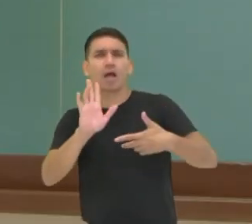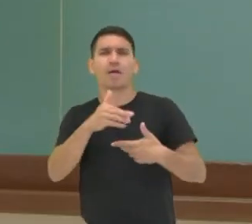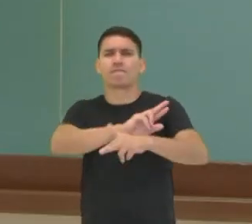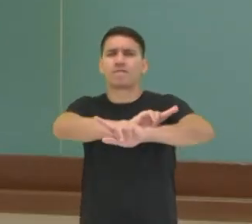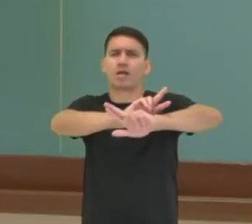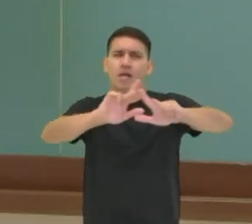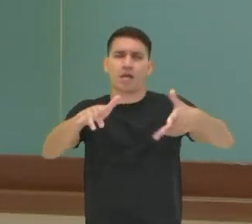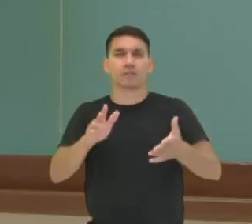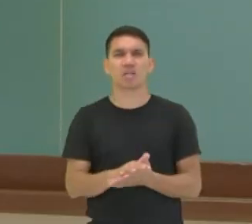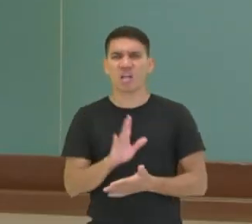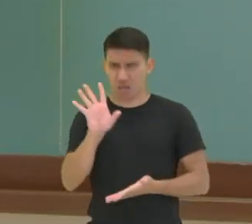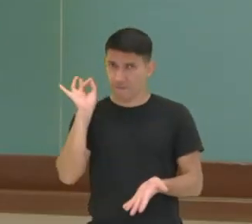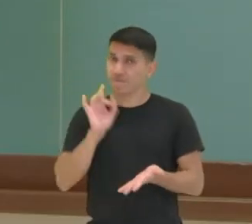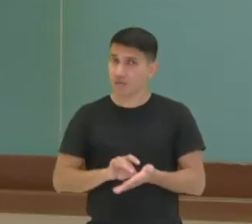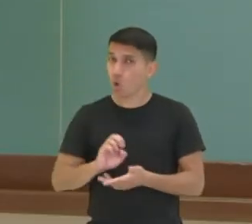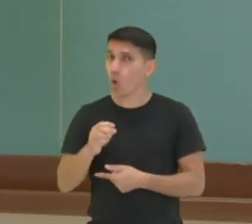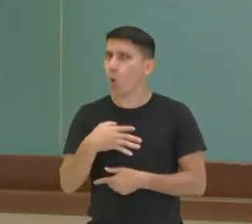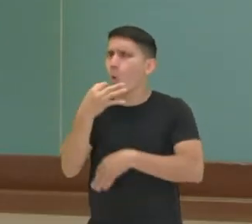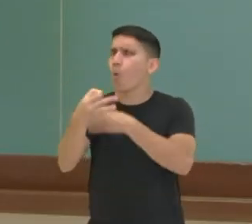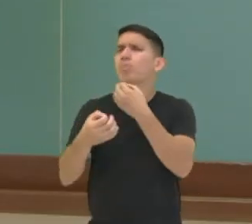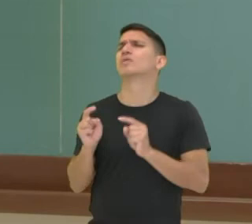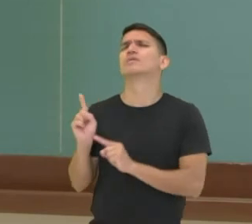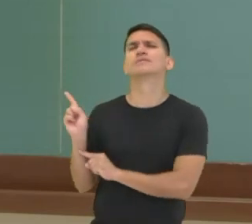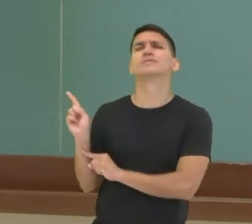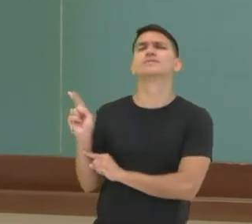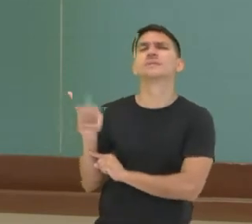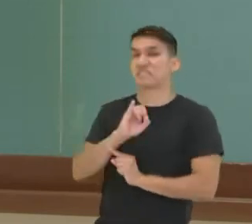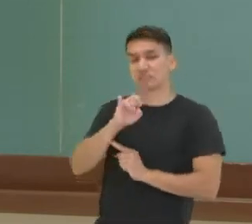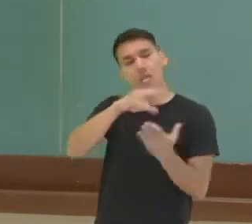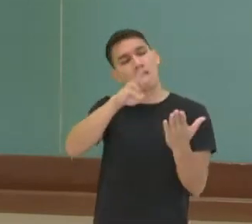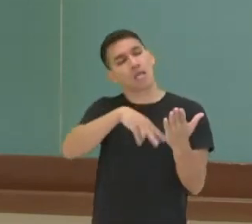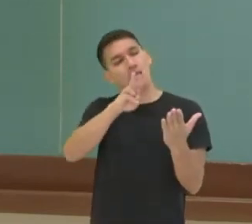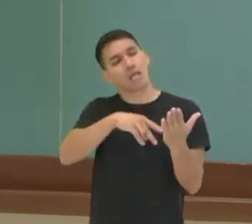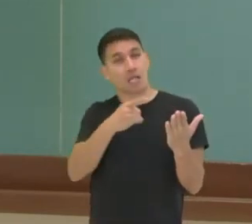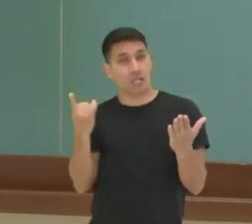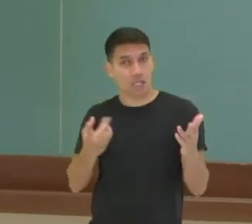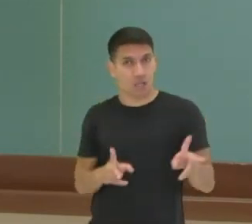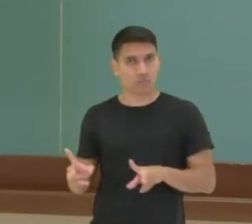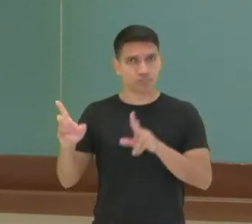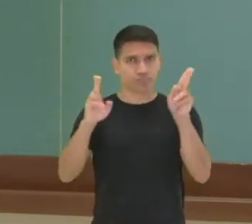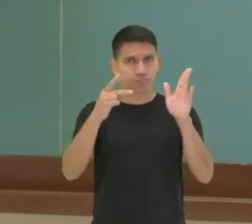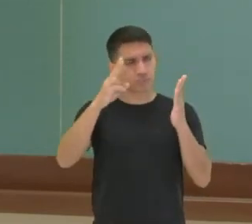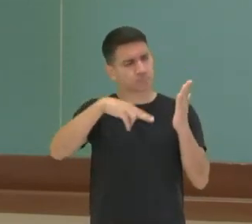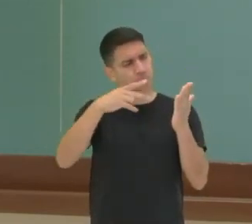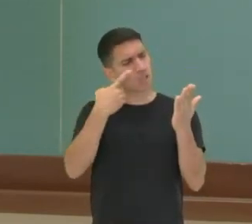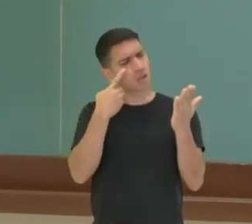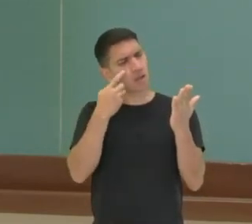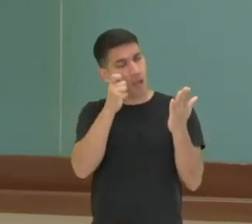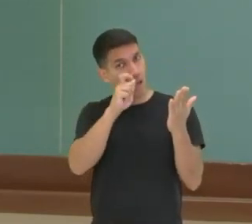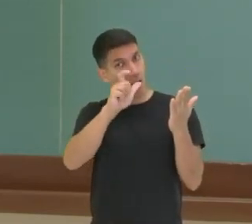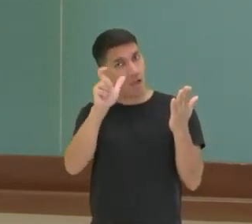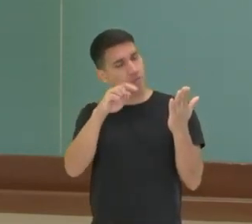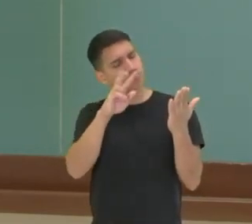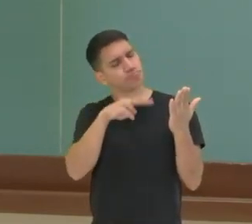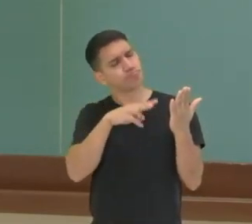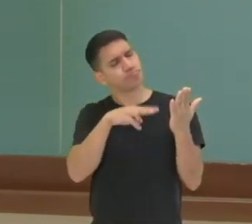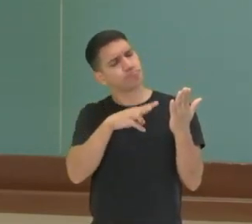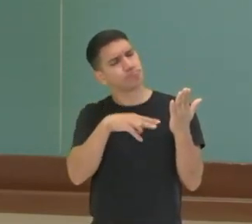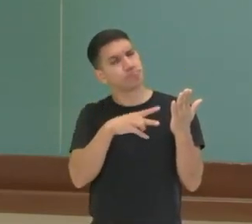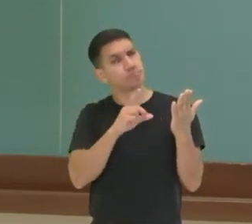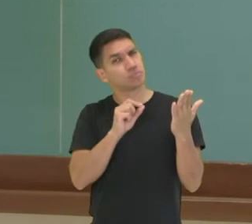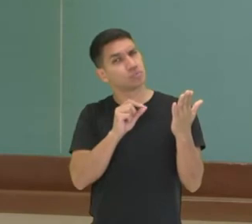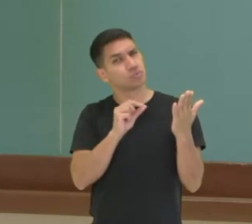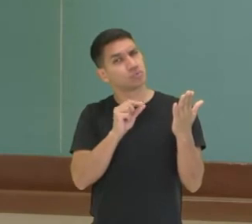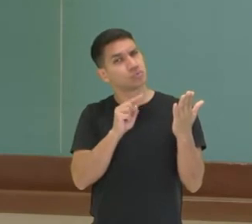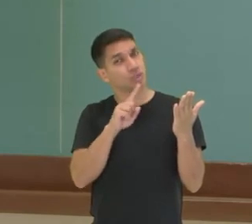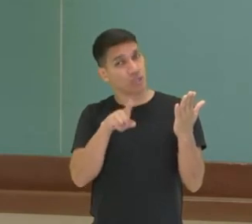uma opinião? Né? Então, se você estivesse lendo esse trecho aí, né, você prestou atenção nele?